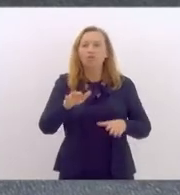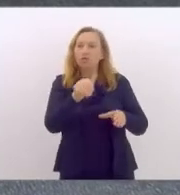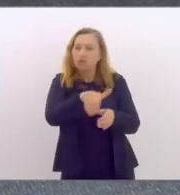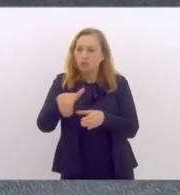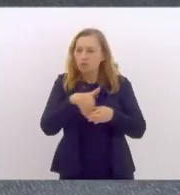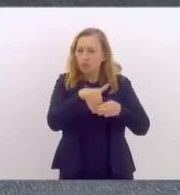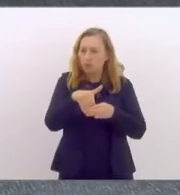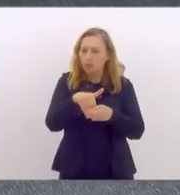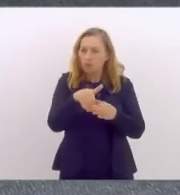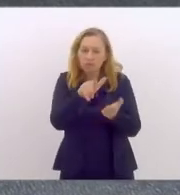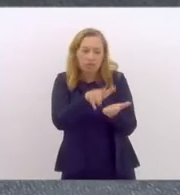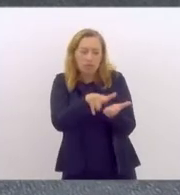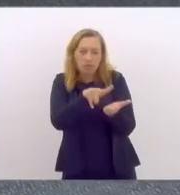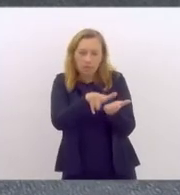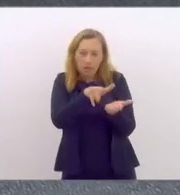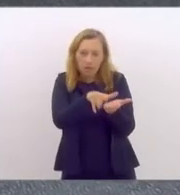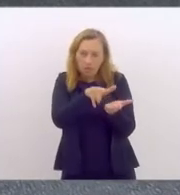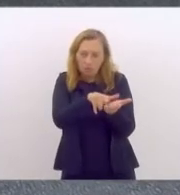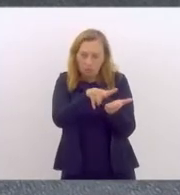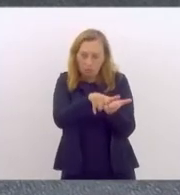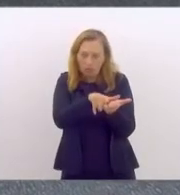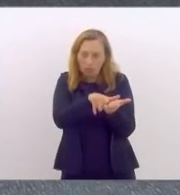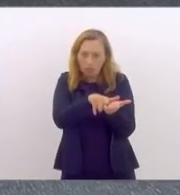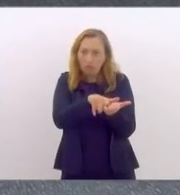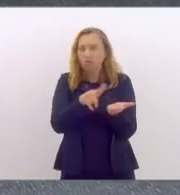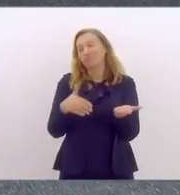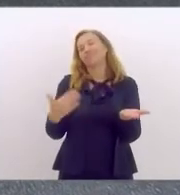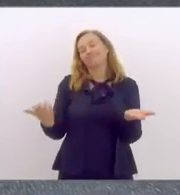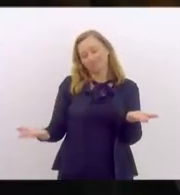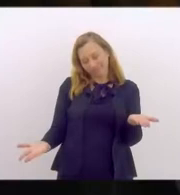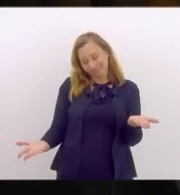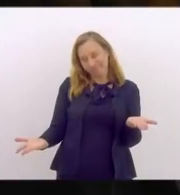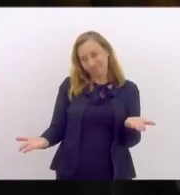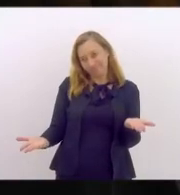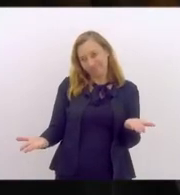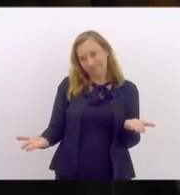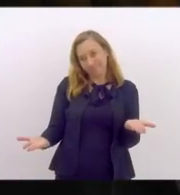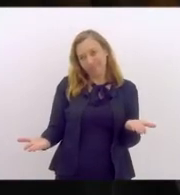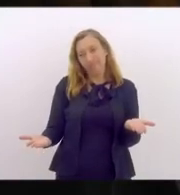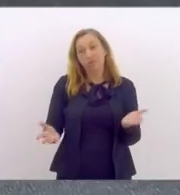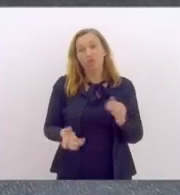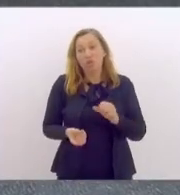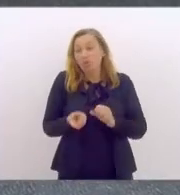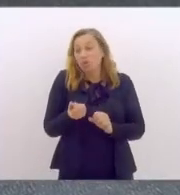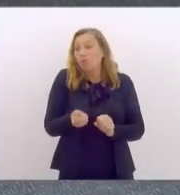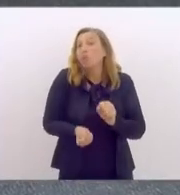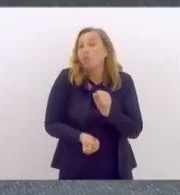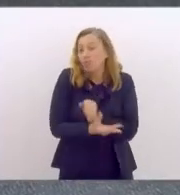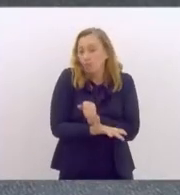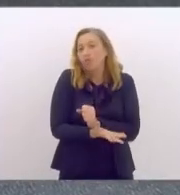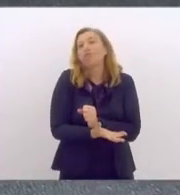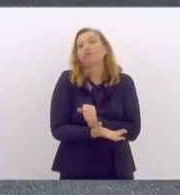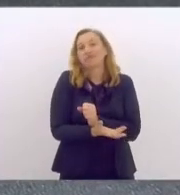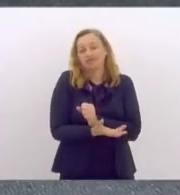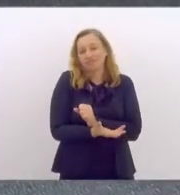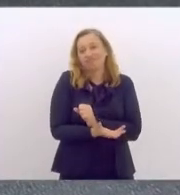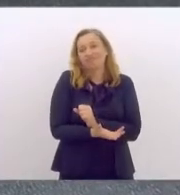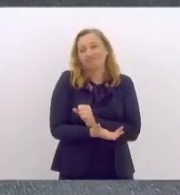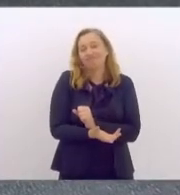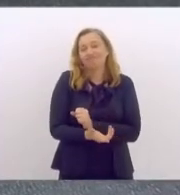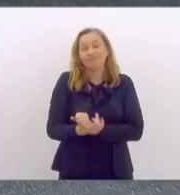voto era em cédula de papel aí que era duro de você